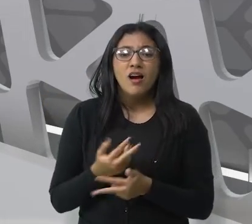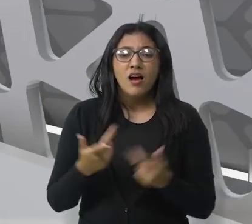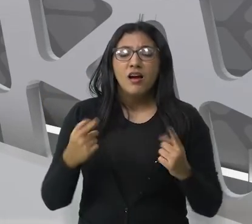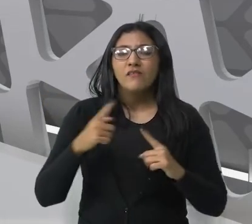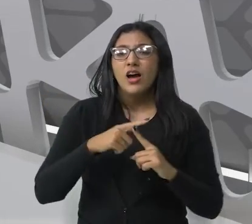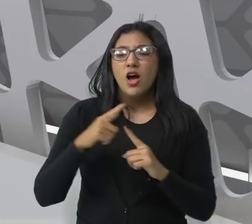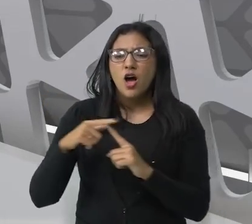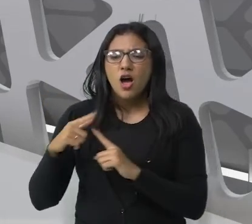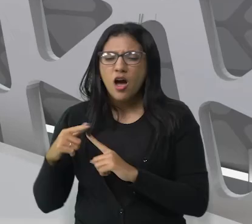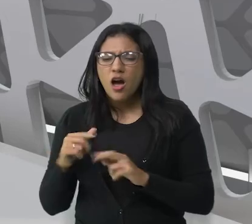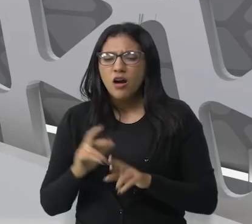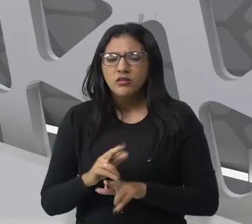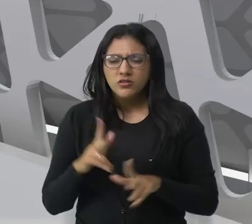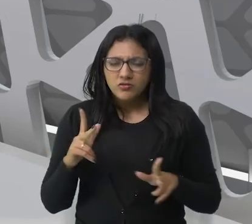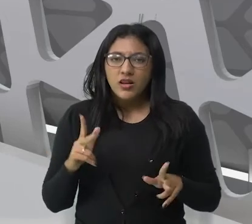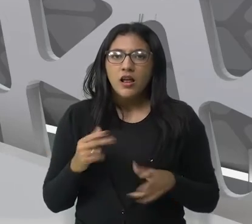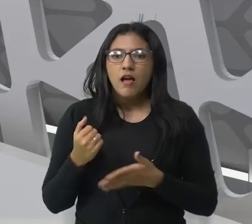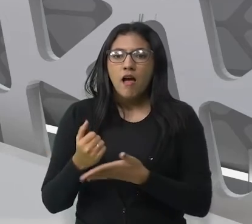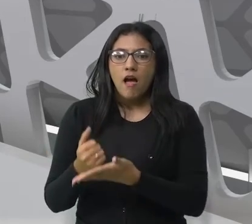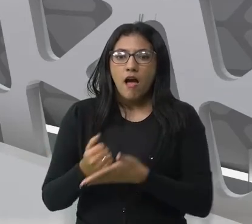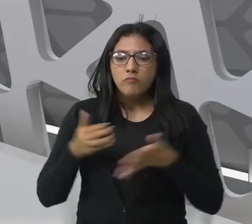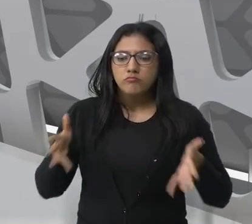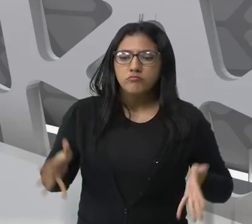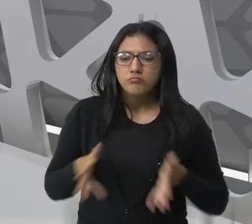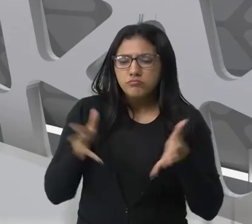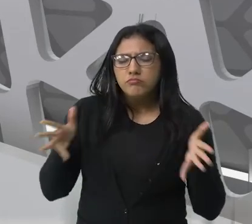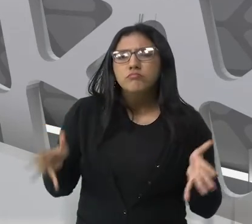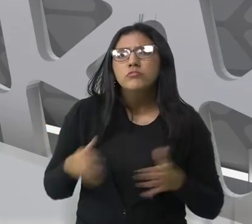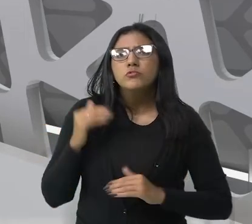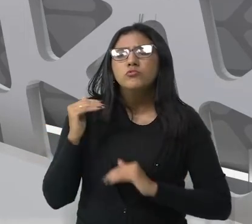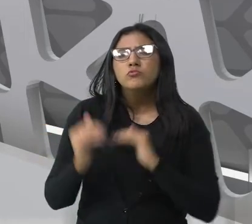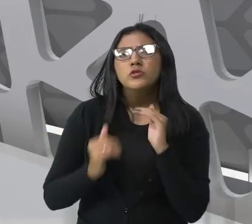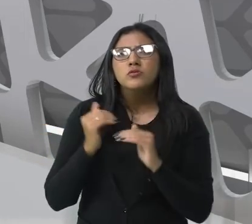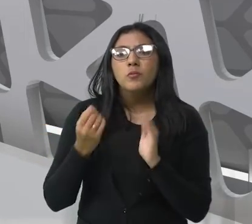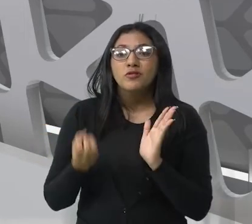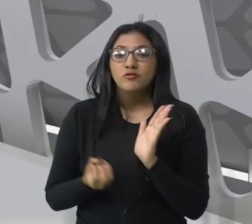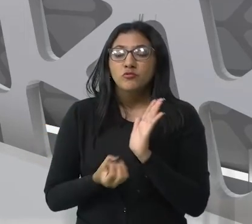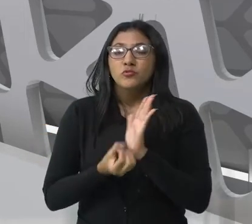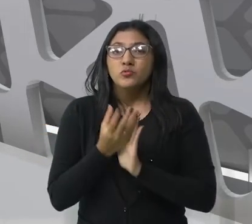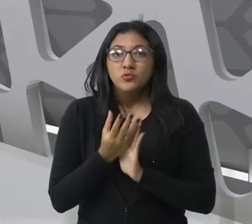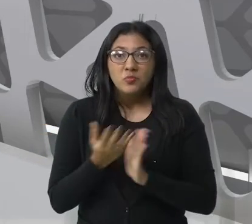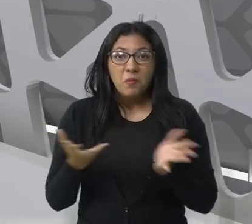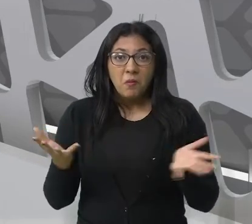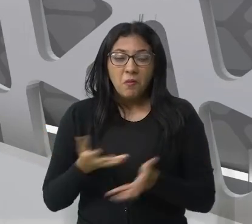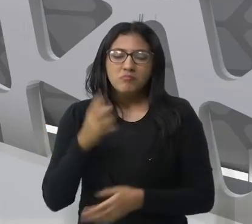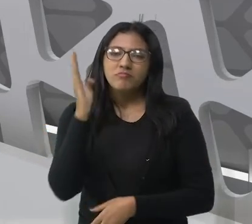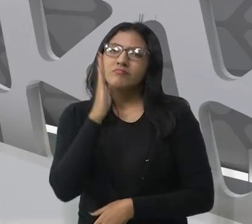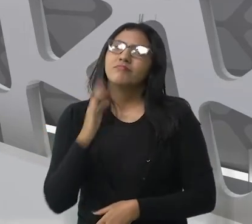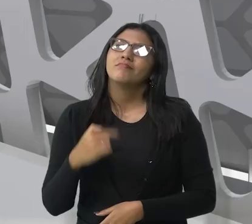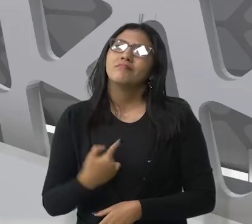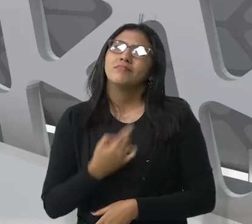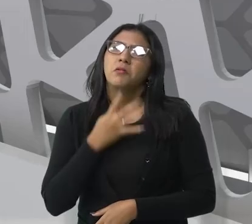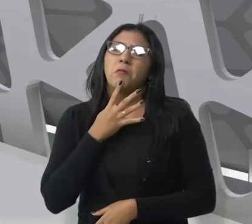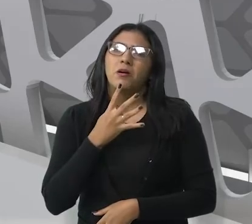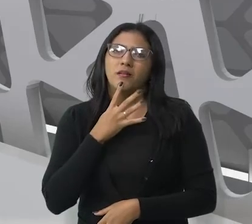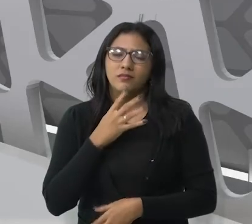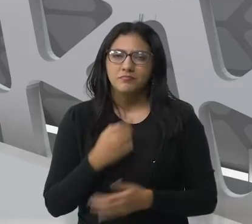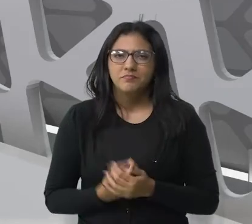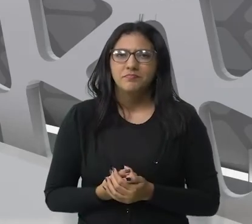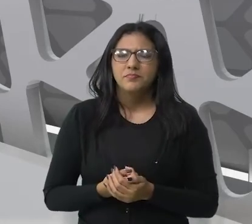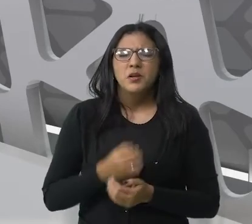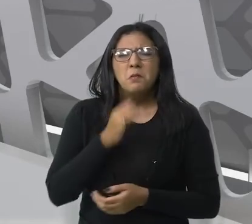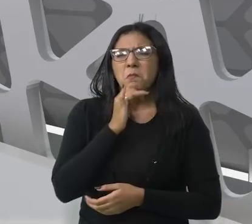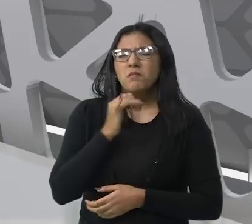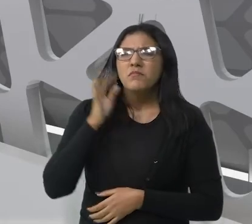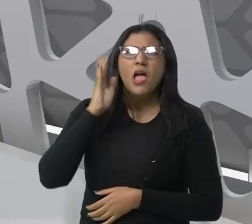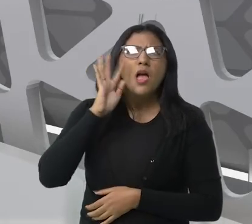ajudando nesse desenvolvimento aí do surgimento também do nosso Brasil, como a gente conhece atualmente. Imagina se os